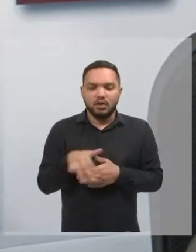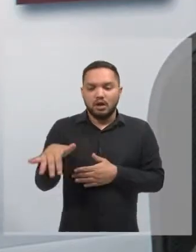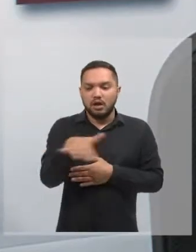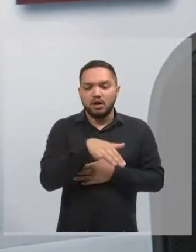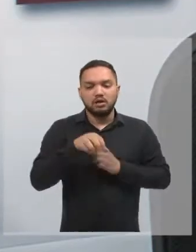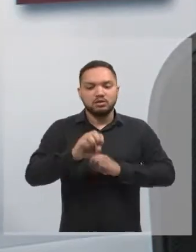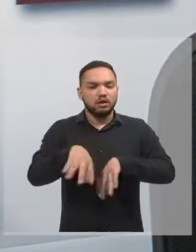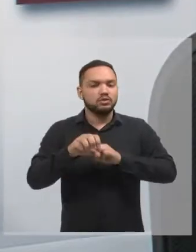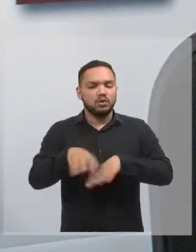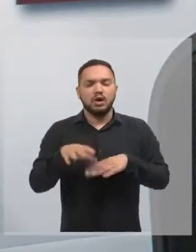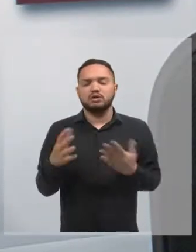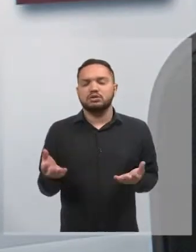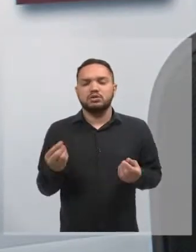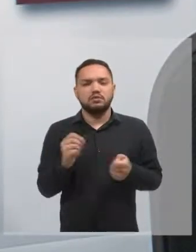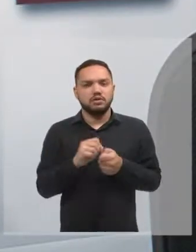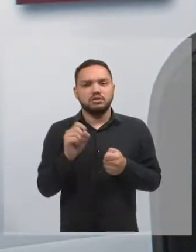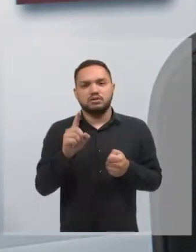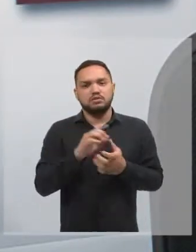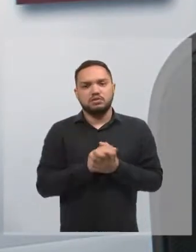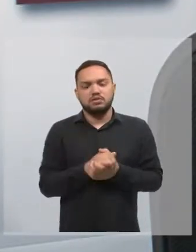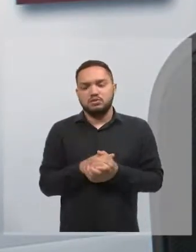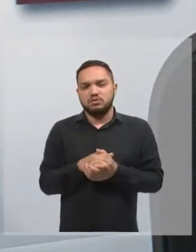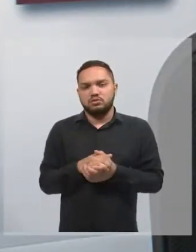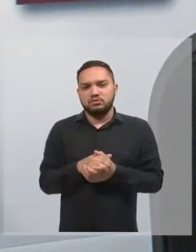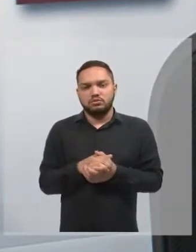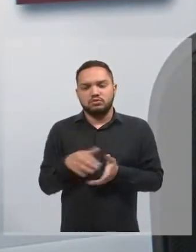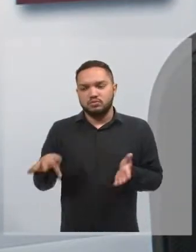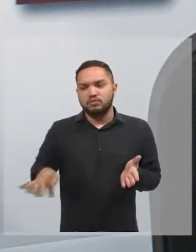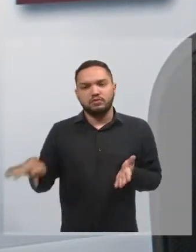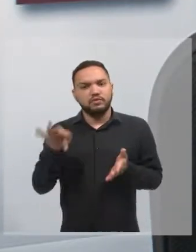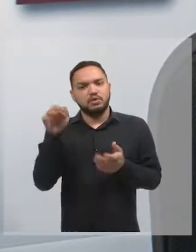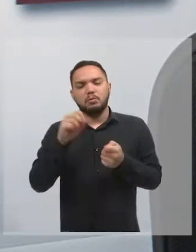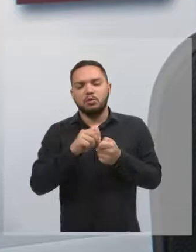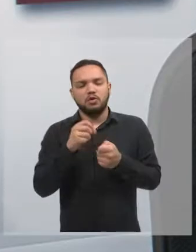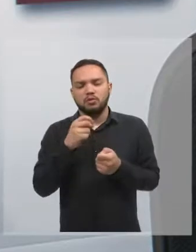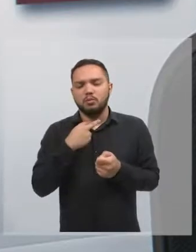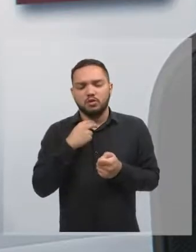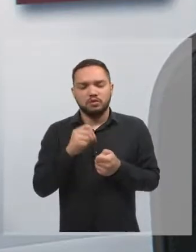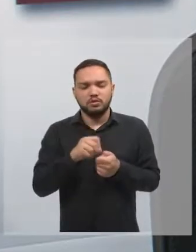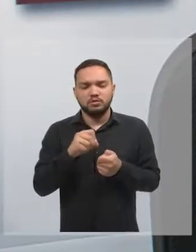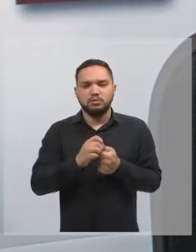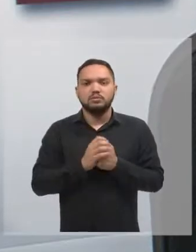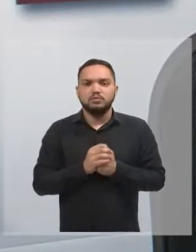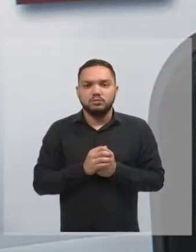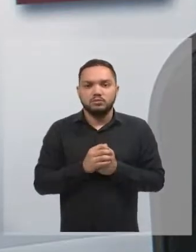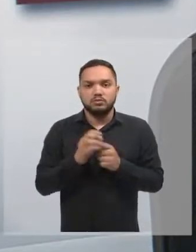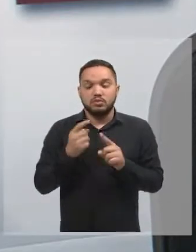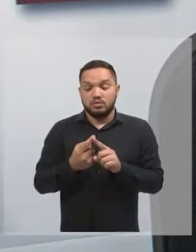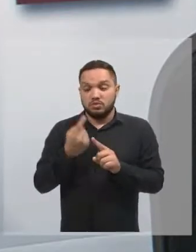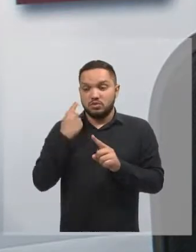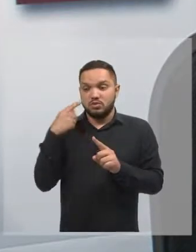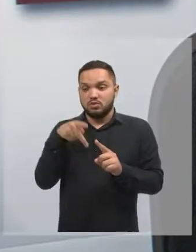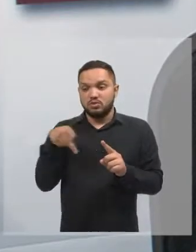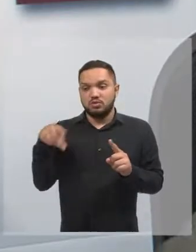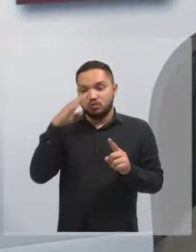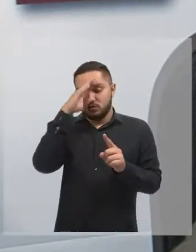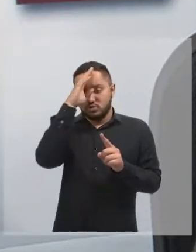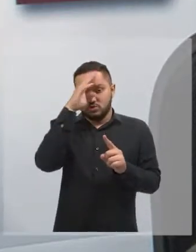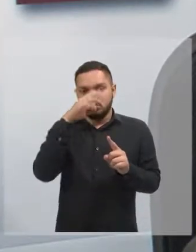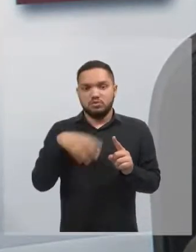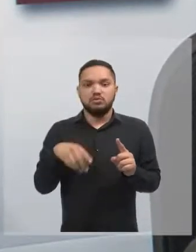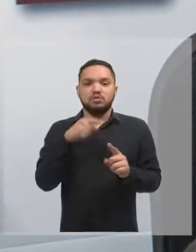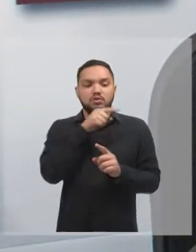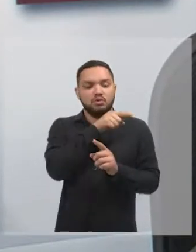área de educação do governo federal se prestar a isso. Por isso que eu acho que tanto o modelo antes de Jair Messias Bolsonaro e o